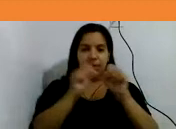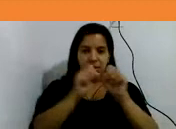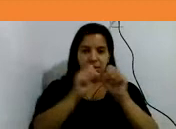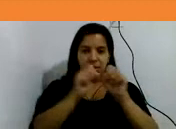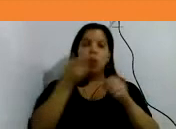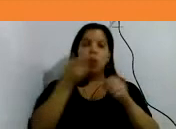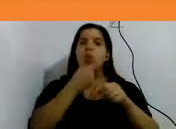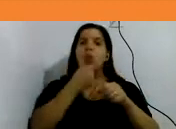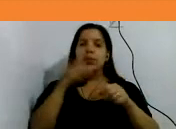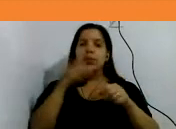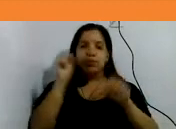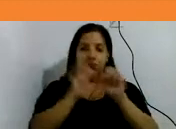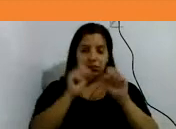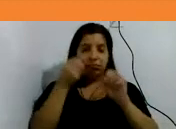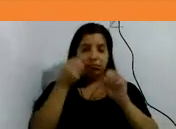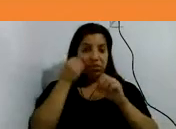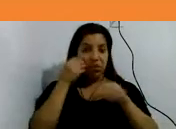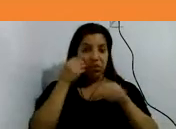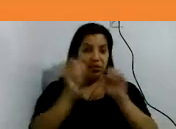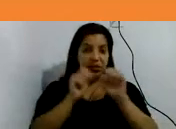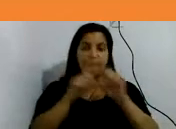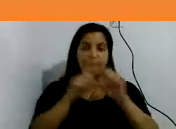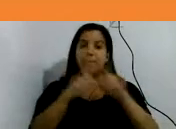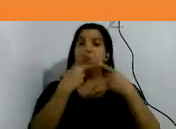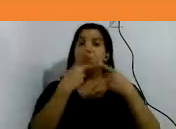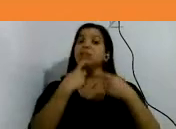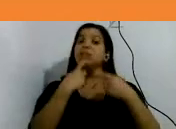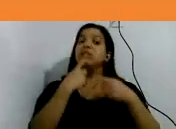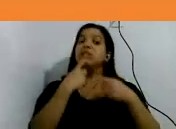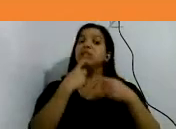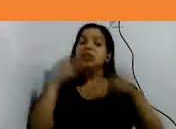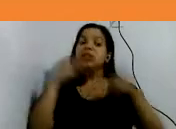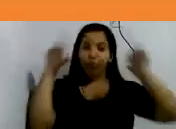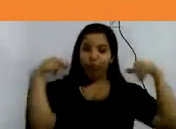de transfusão em um homem, utilizando sangue de carneiro.